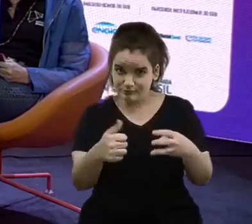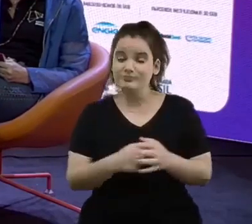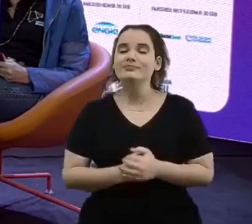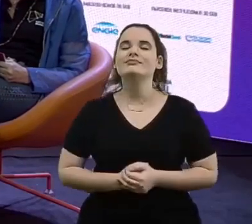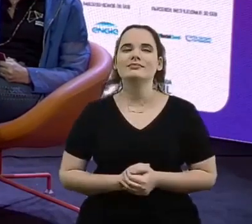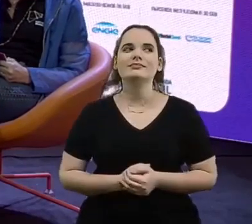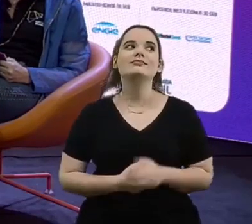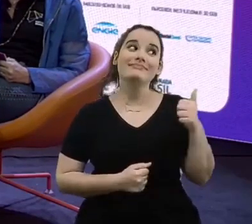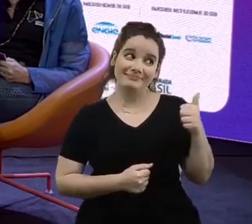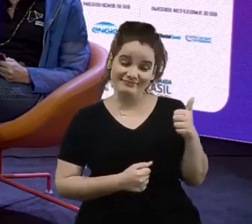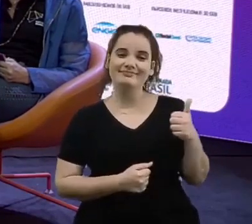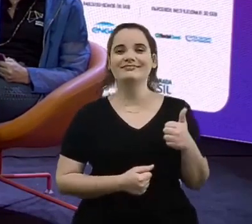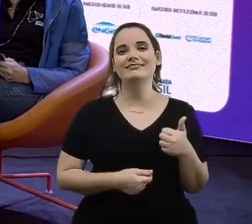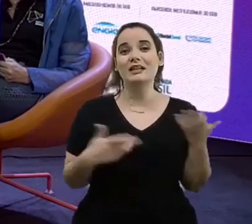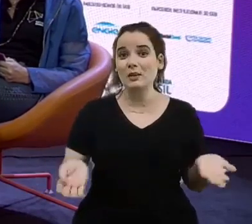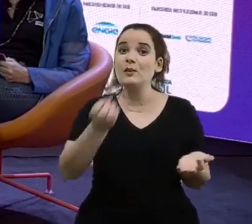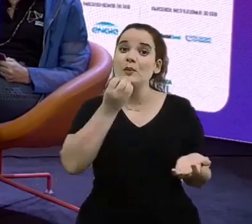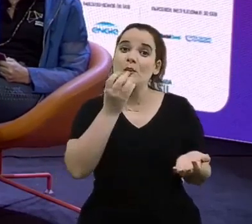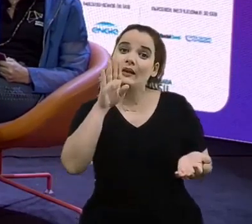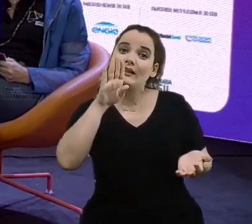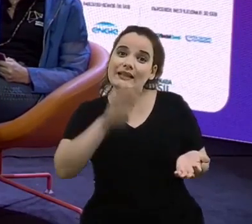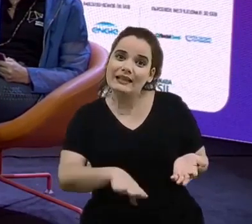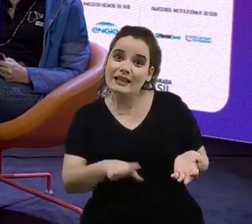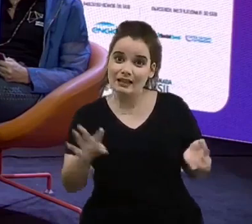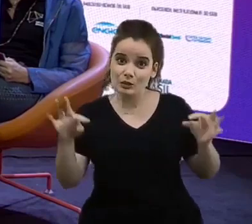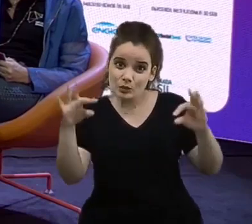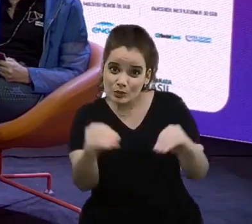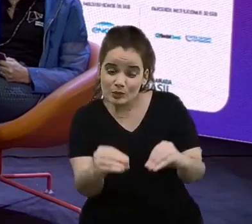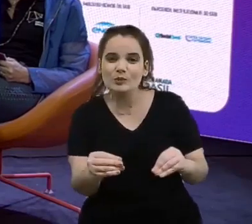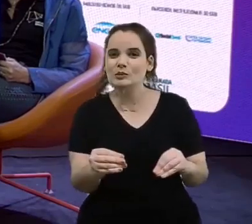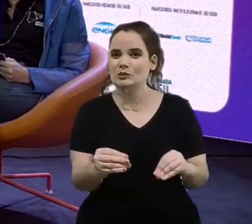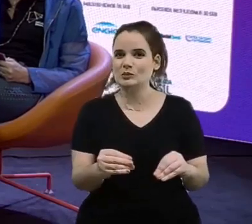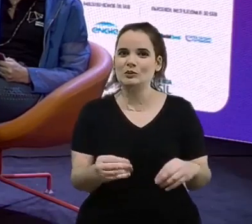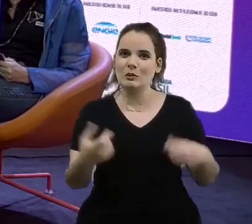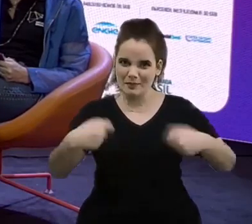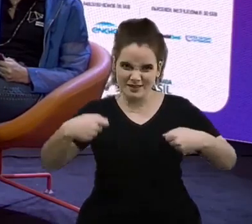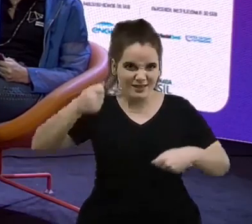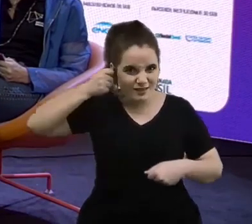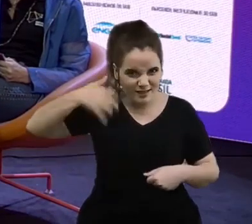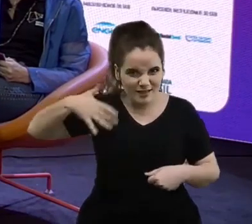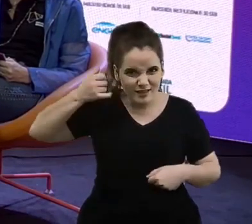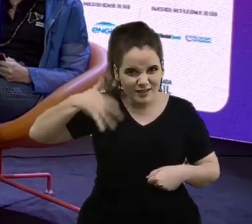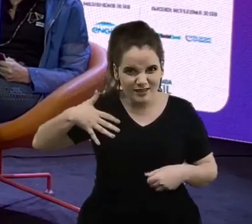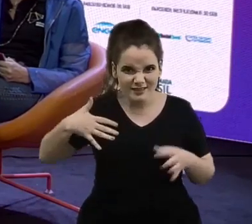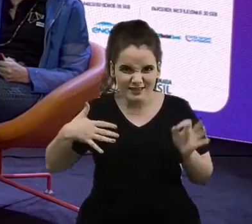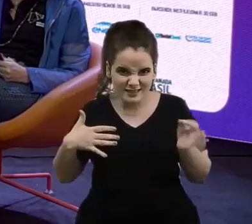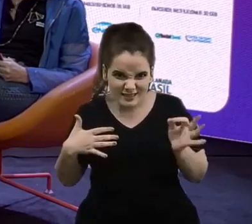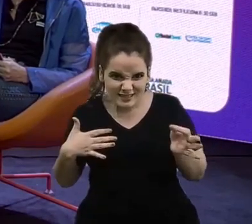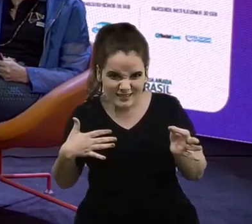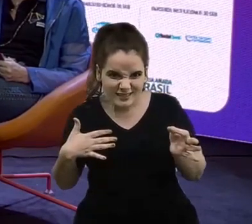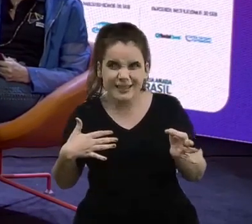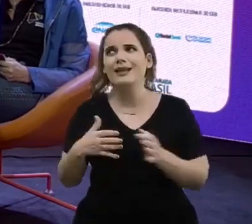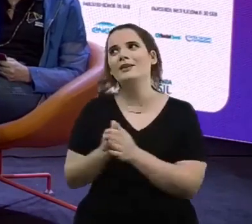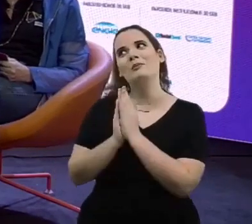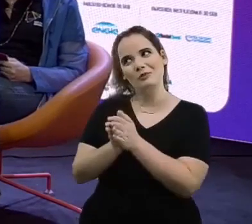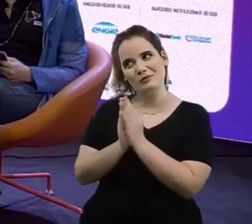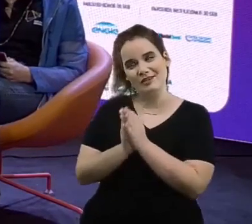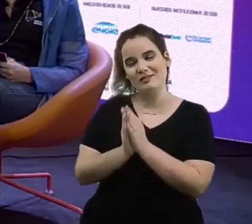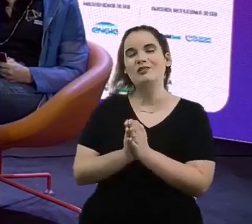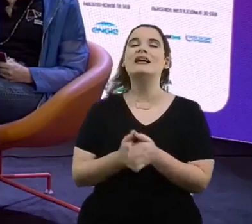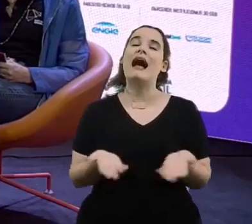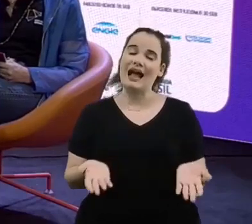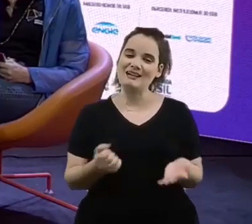Boa tarde a todos. Todo mundo vai ter que se autodescrever, Thiago e Fernanda. Por favor, Glau. Mas,